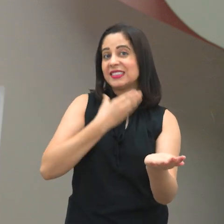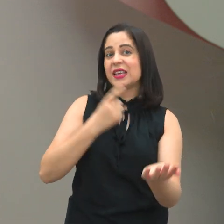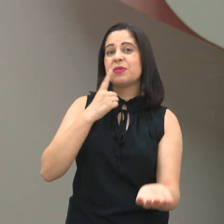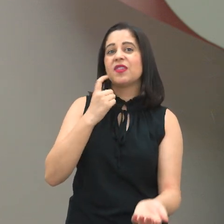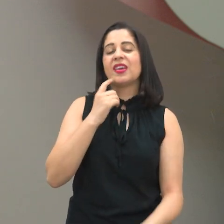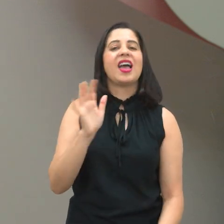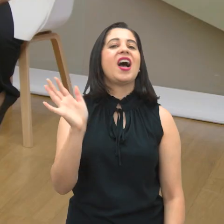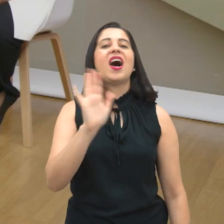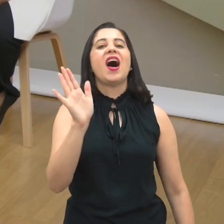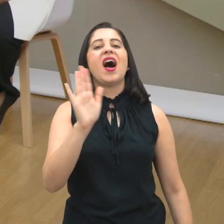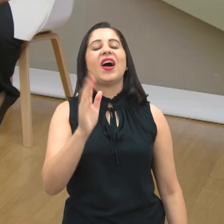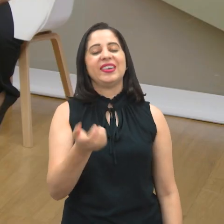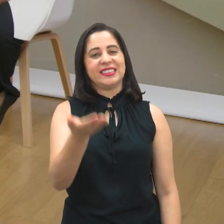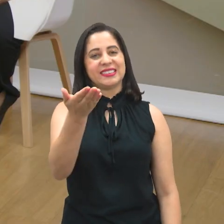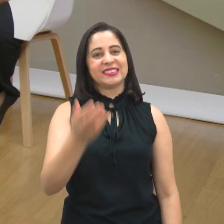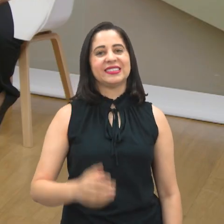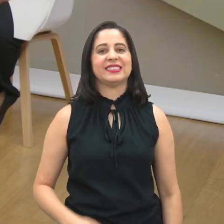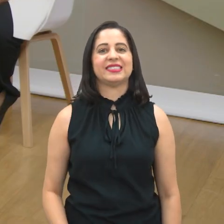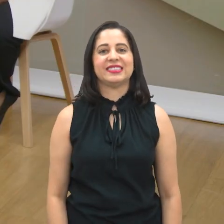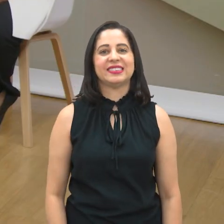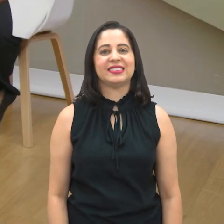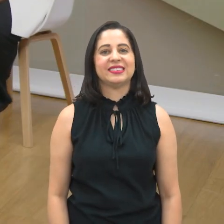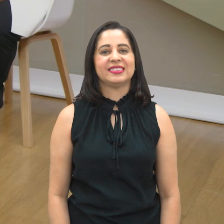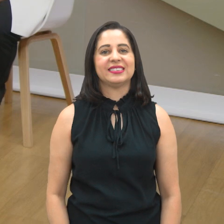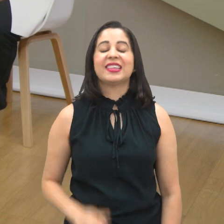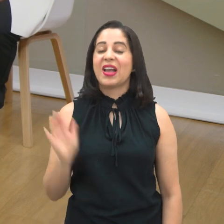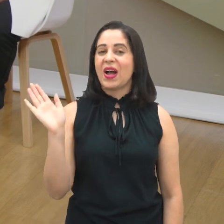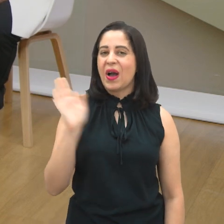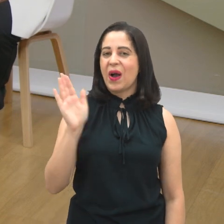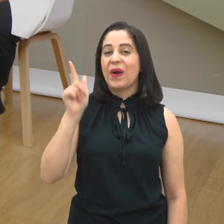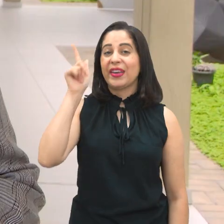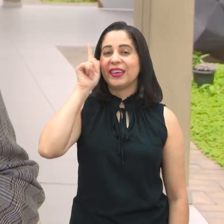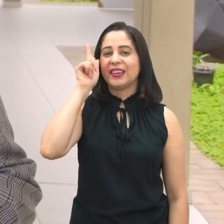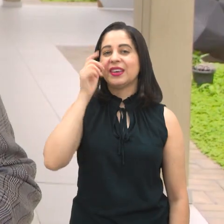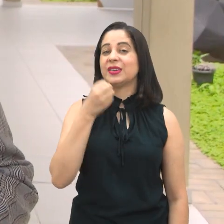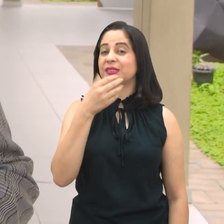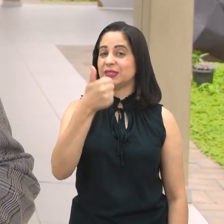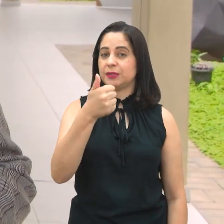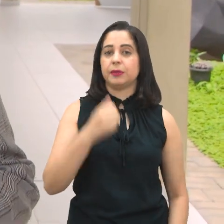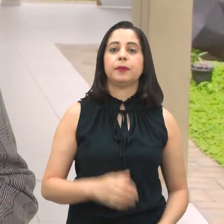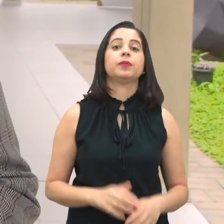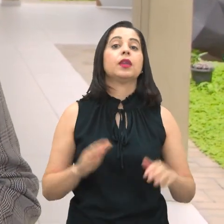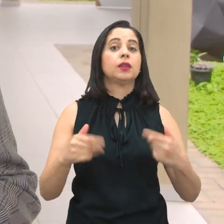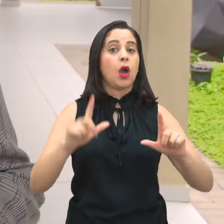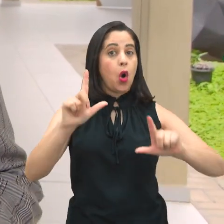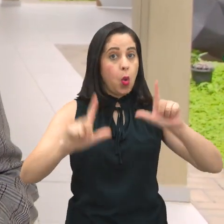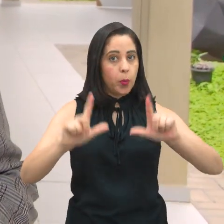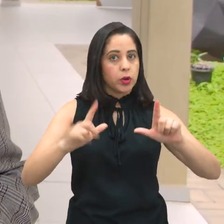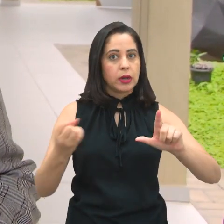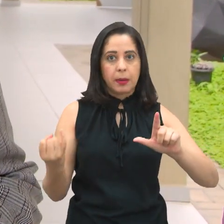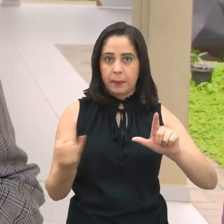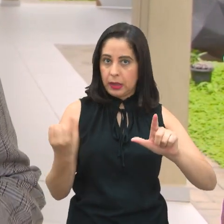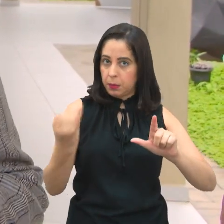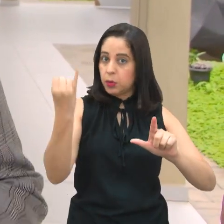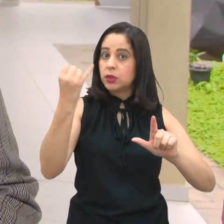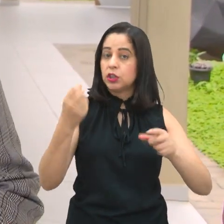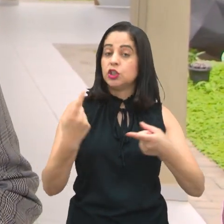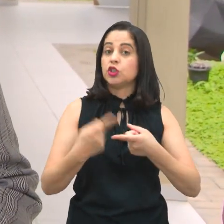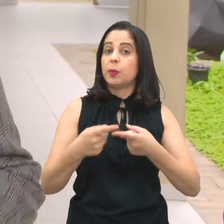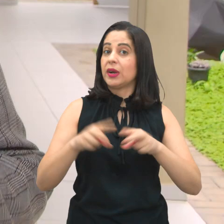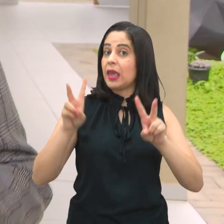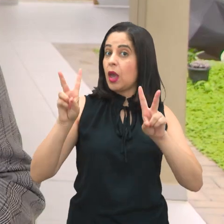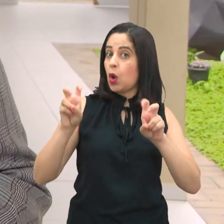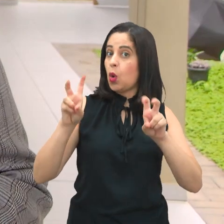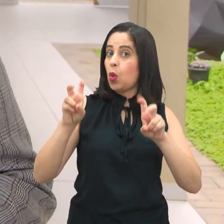Vermelho. Oi, Lu, conta pra gente. Oi, Gi, tudo bem? Olha só, hoje o programa está bem importante, né? A gente está